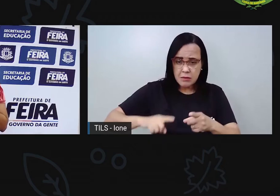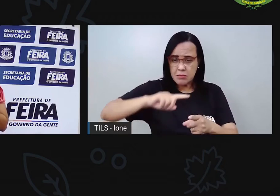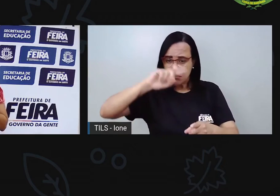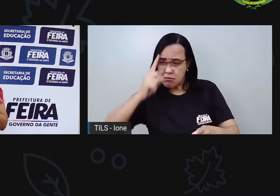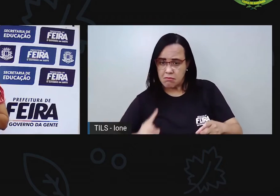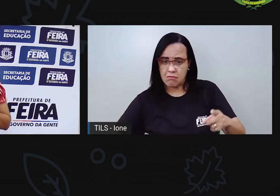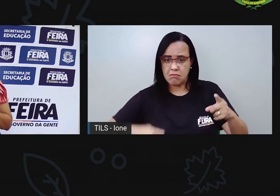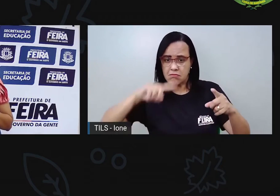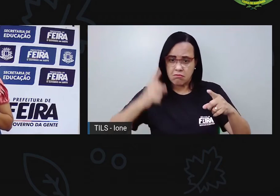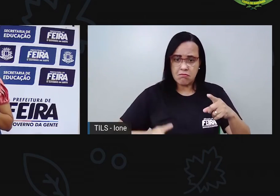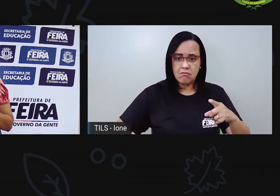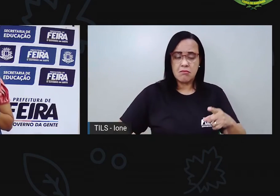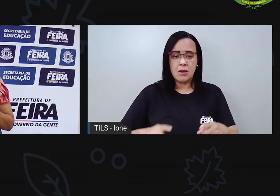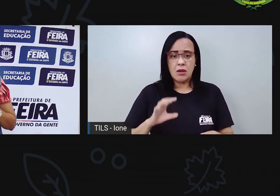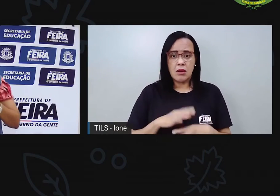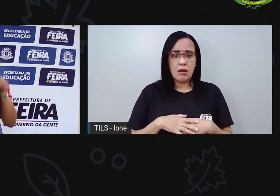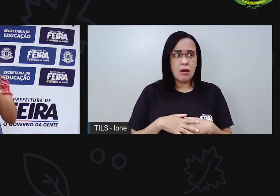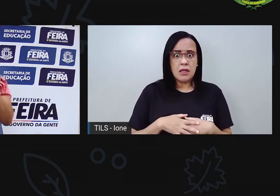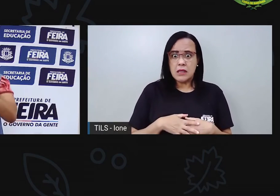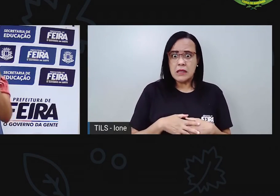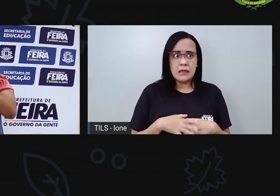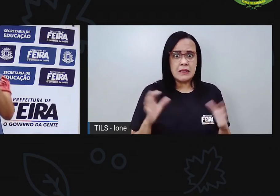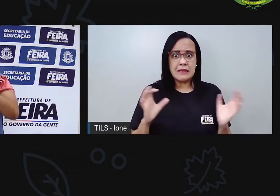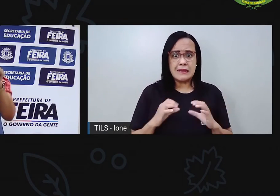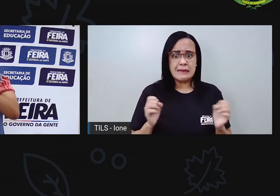os seus trovões